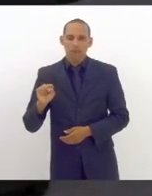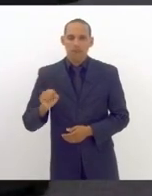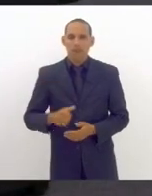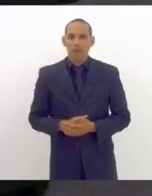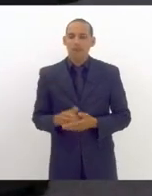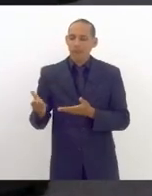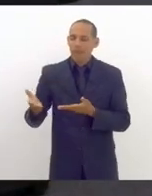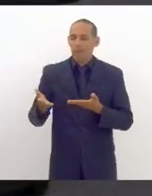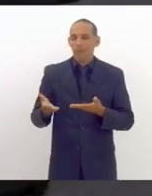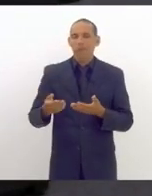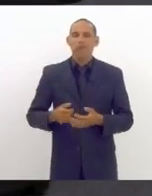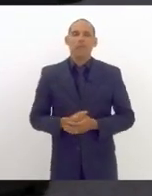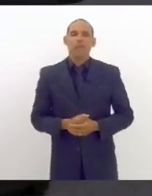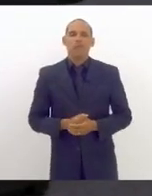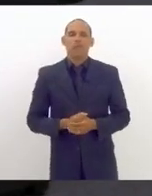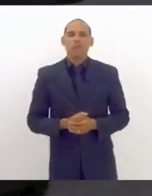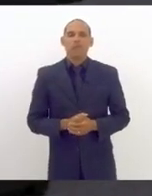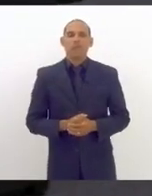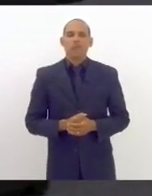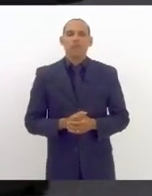bem vindo prefeito